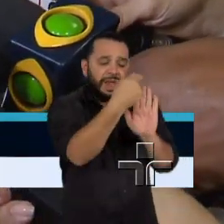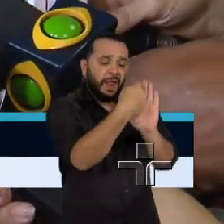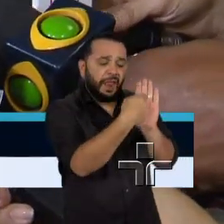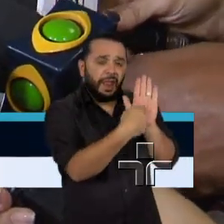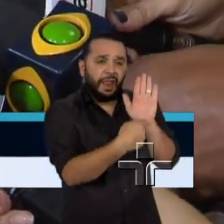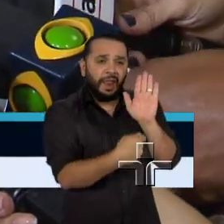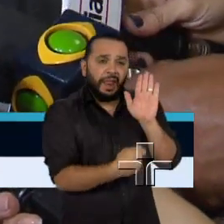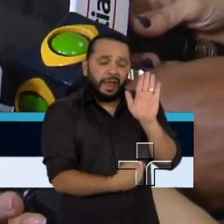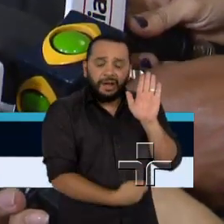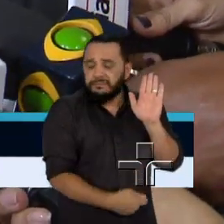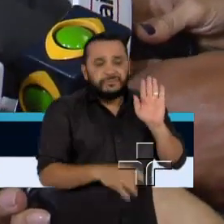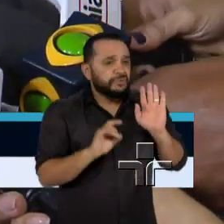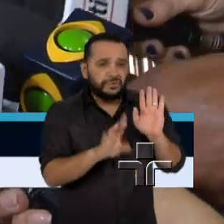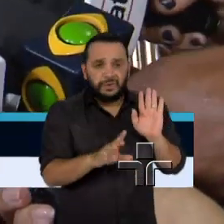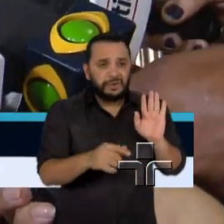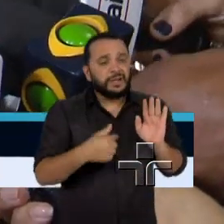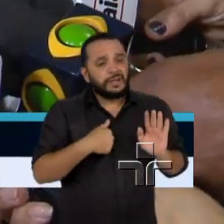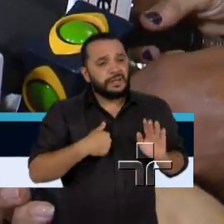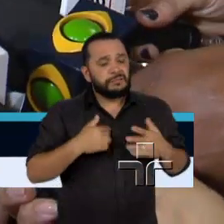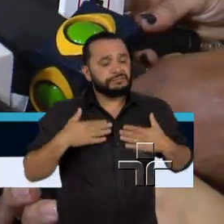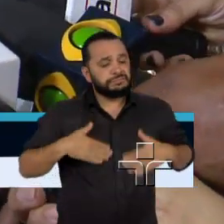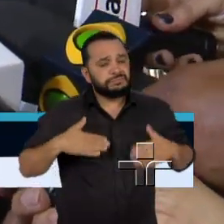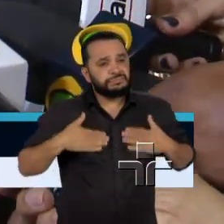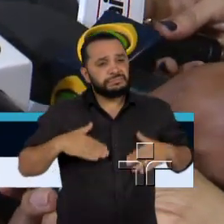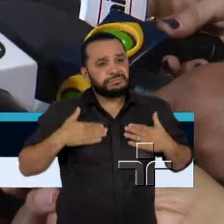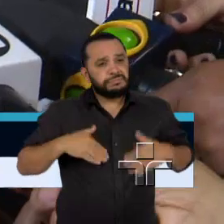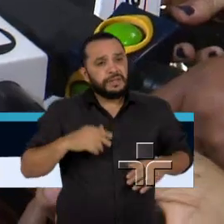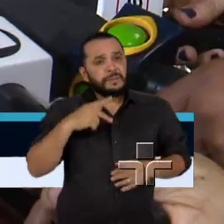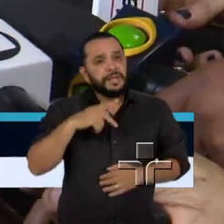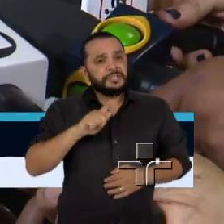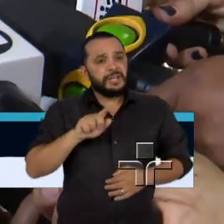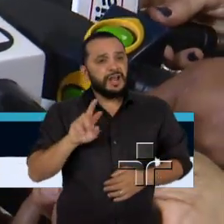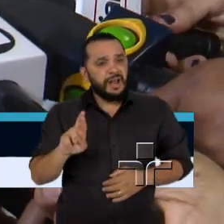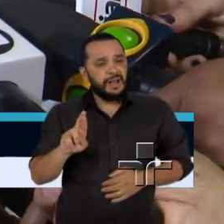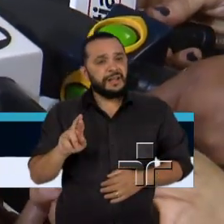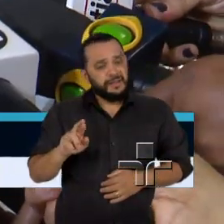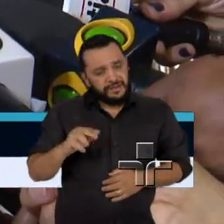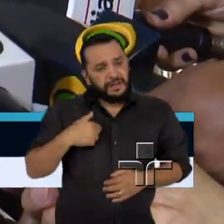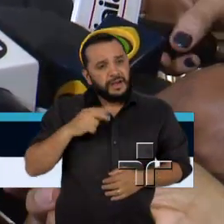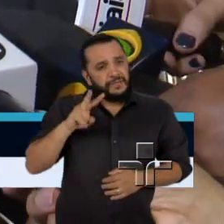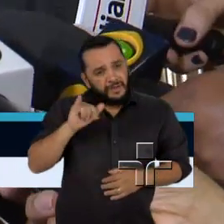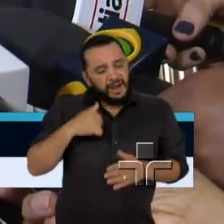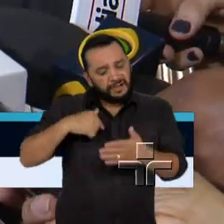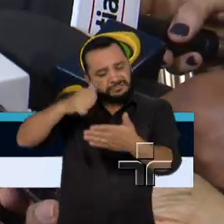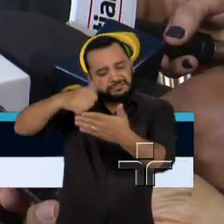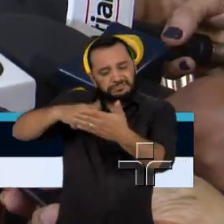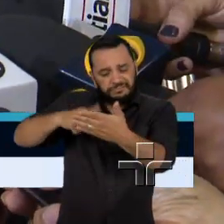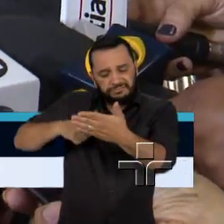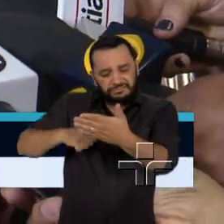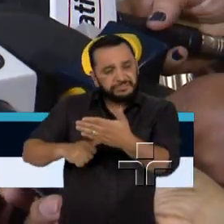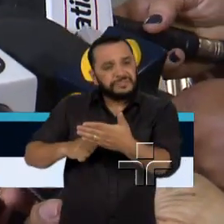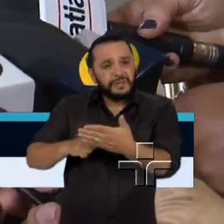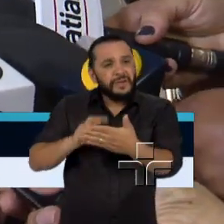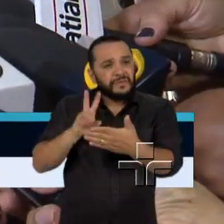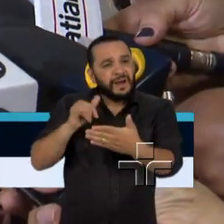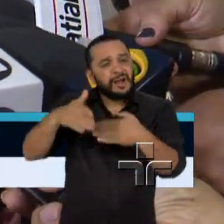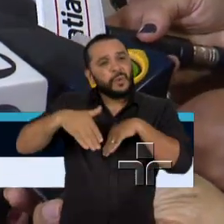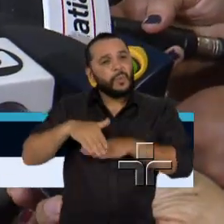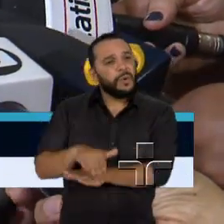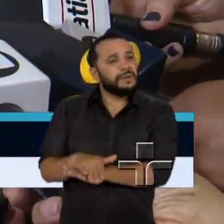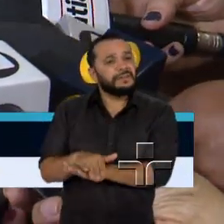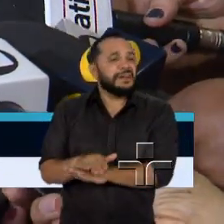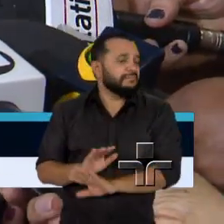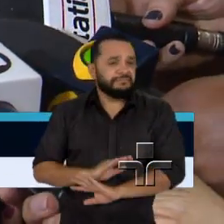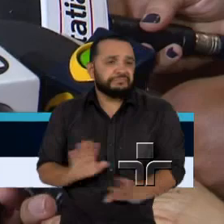com a certeza de que a PGR vai avaliar e vai levar esse inquérito ao mesmo lugar que levou o outro da Odebrecht, que